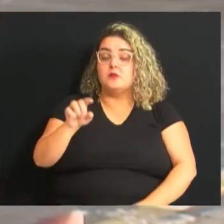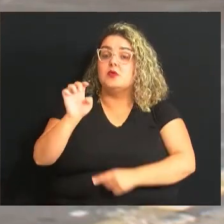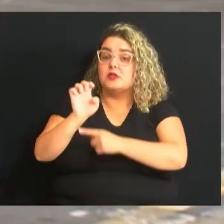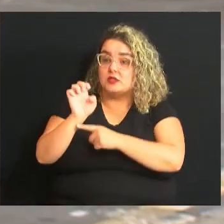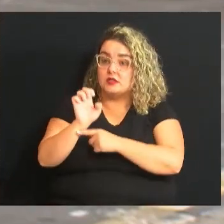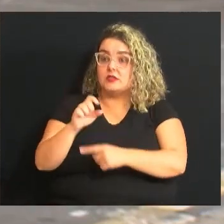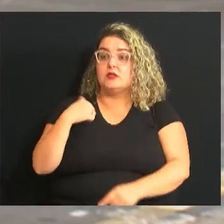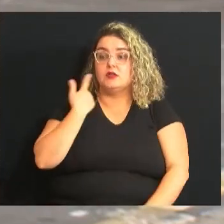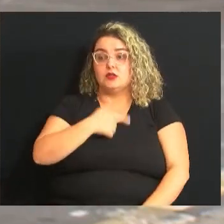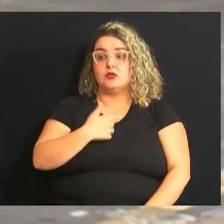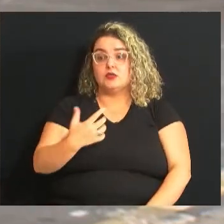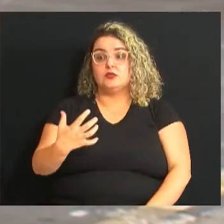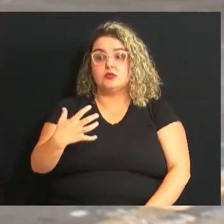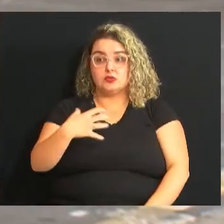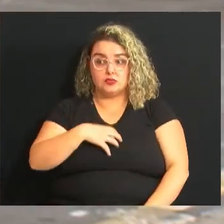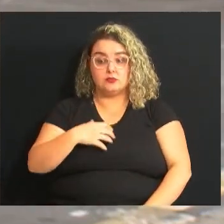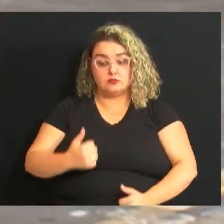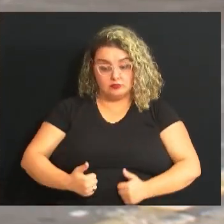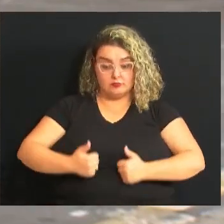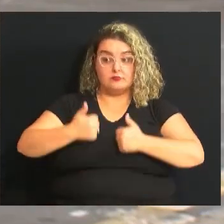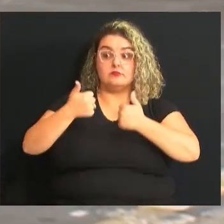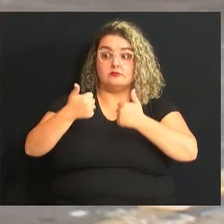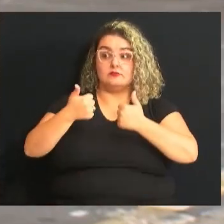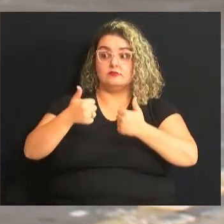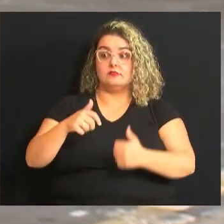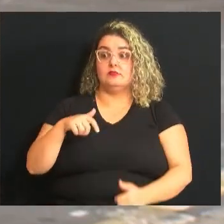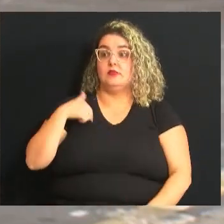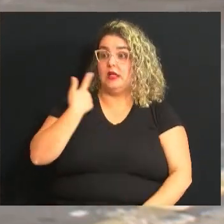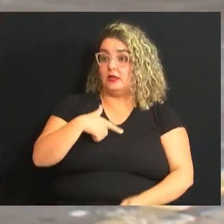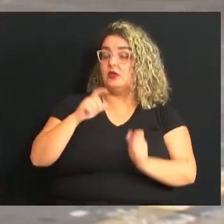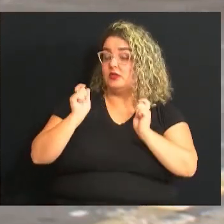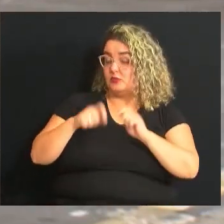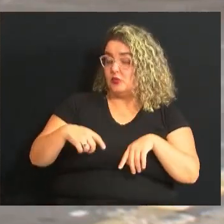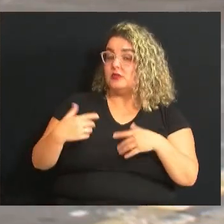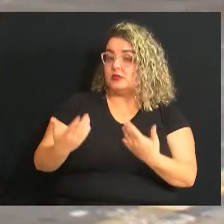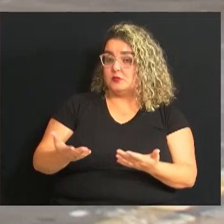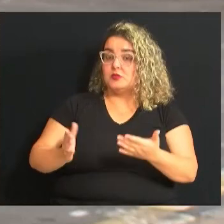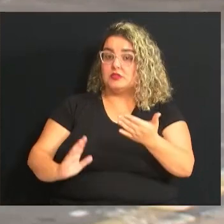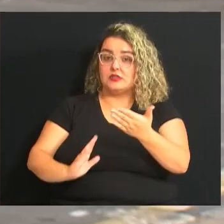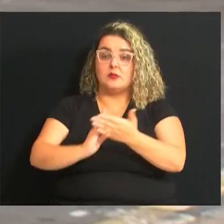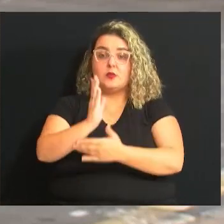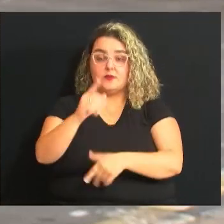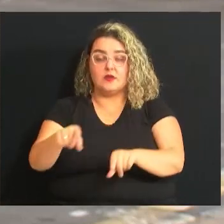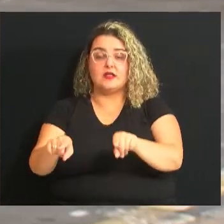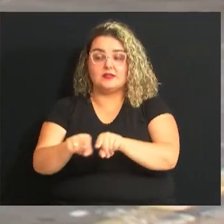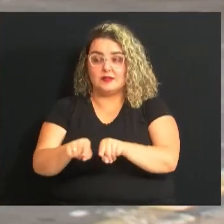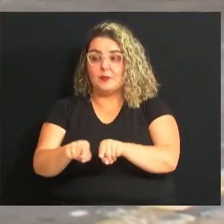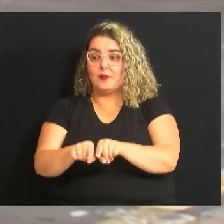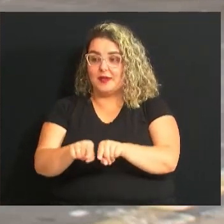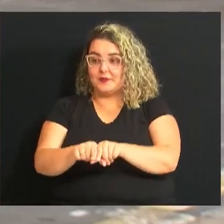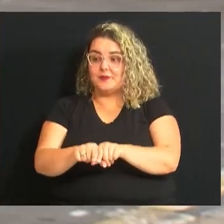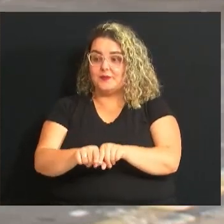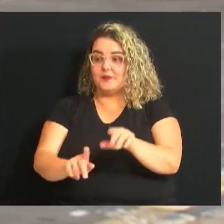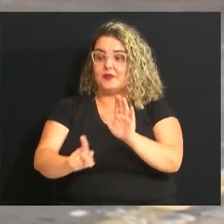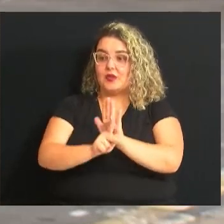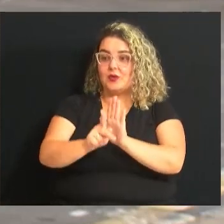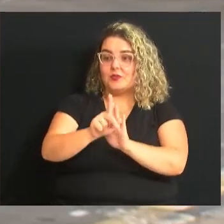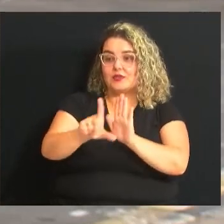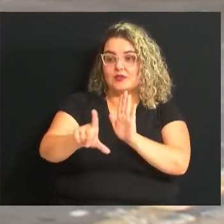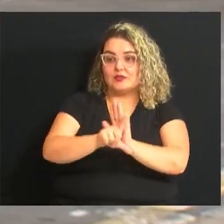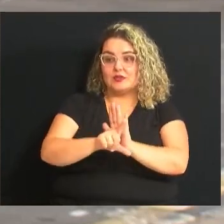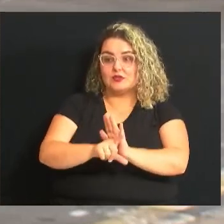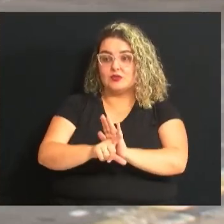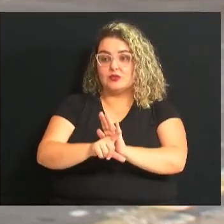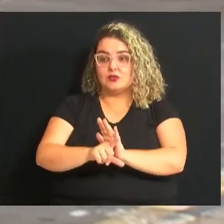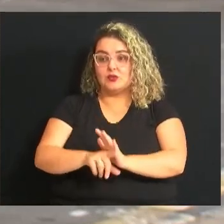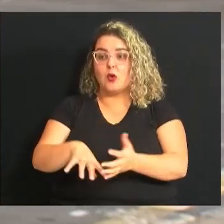nós estamos, de certa maneira, bastante otimistas para que nós possamos aprovar também, né, um projeto de